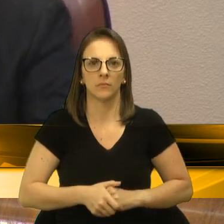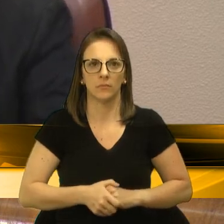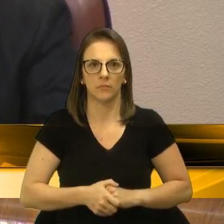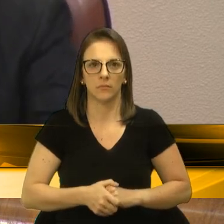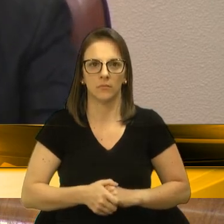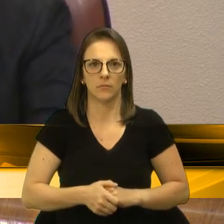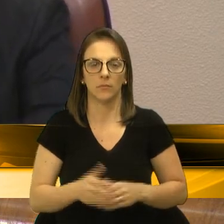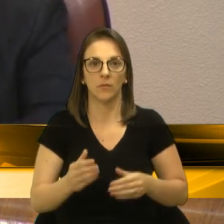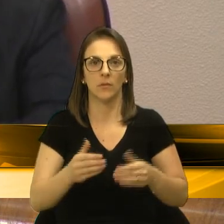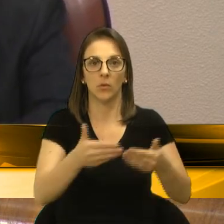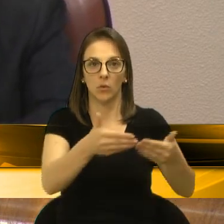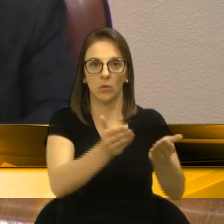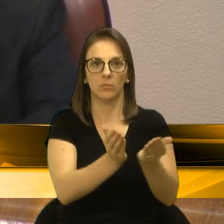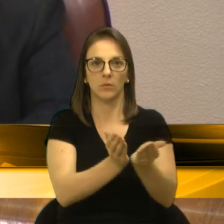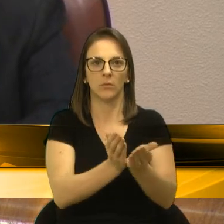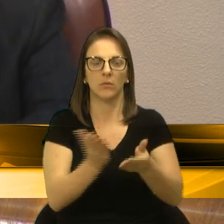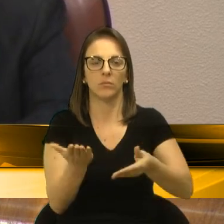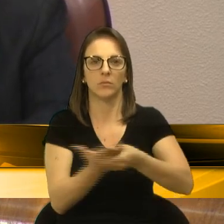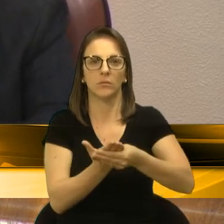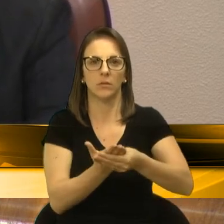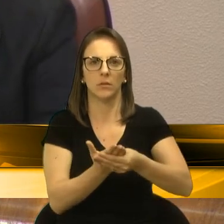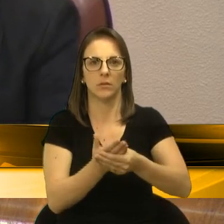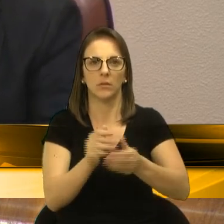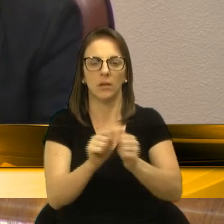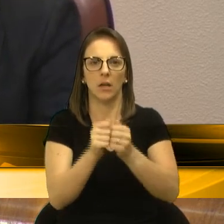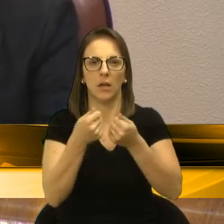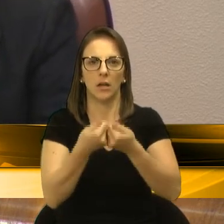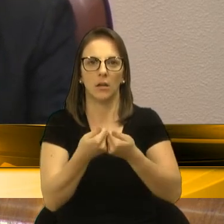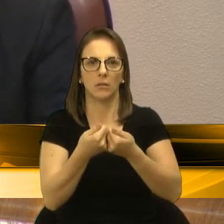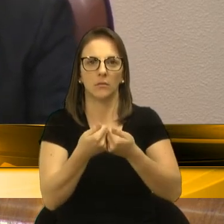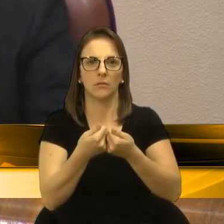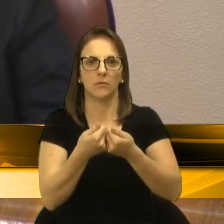Comissão processante, ata 01/2019.